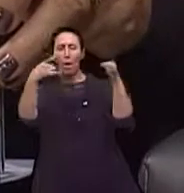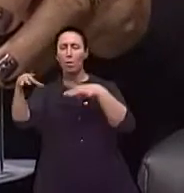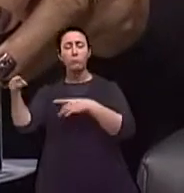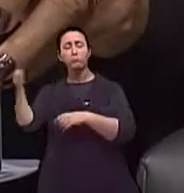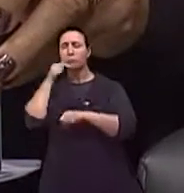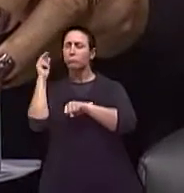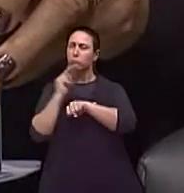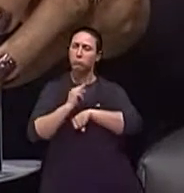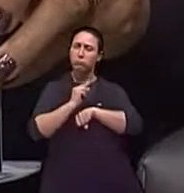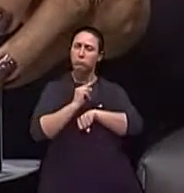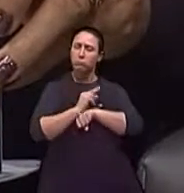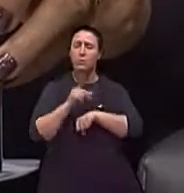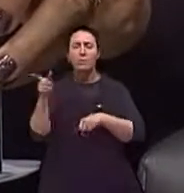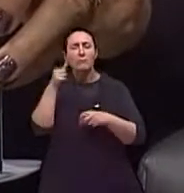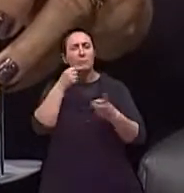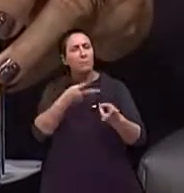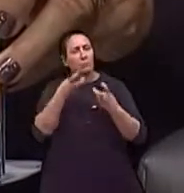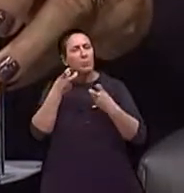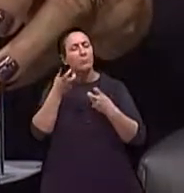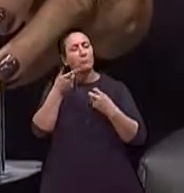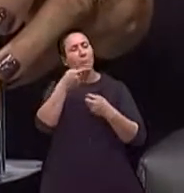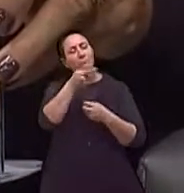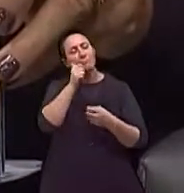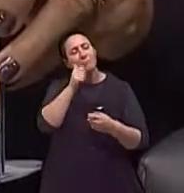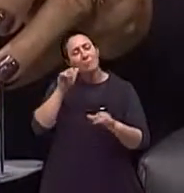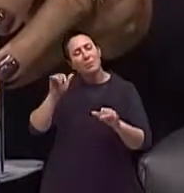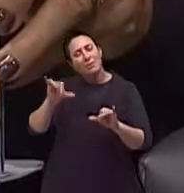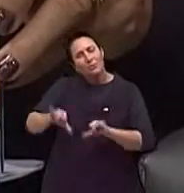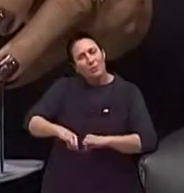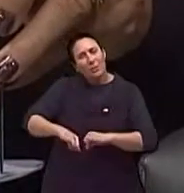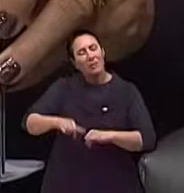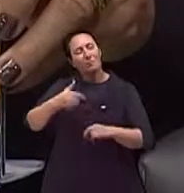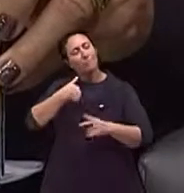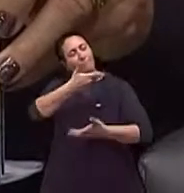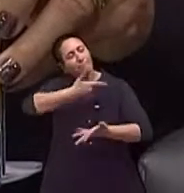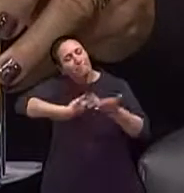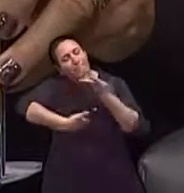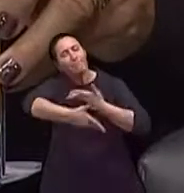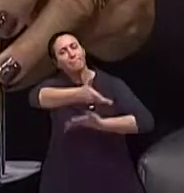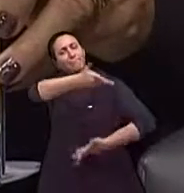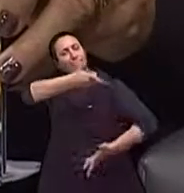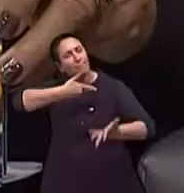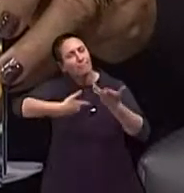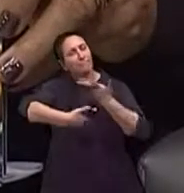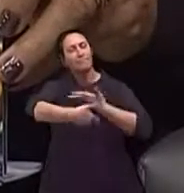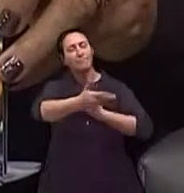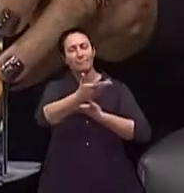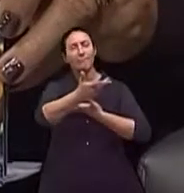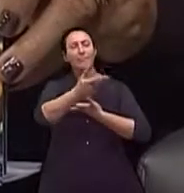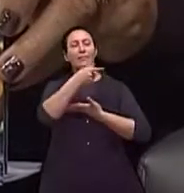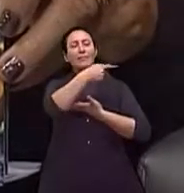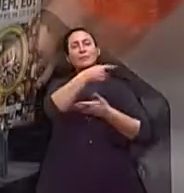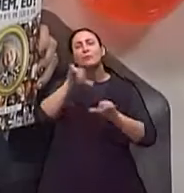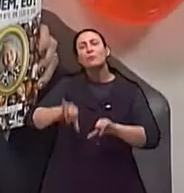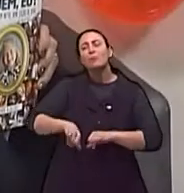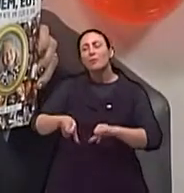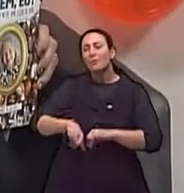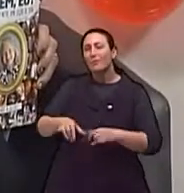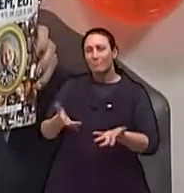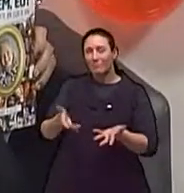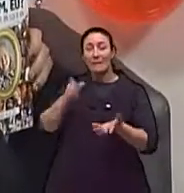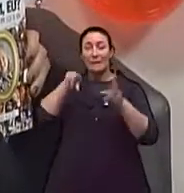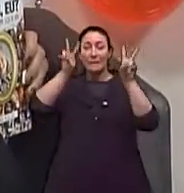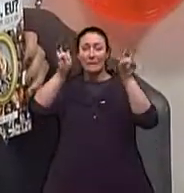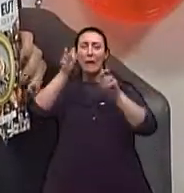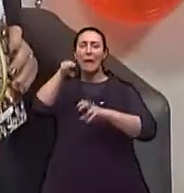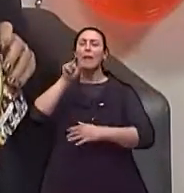descobriu que compartilhar a dor não é sofrê-la no coletivo é livrar quem dela sofre Olha